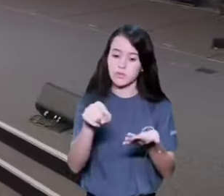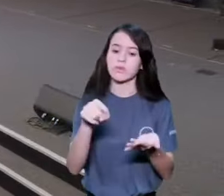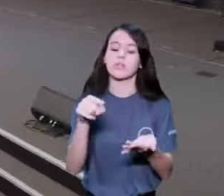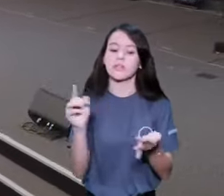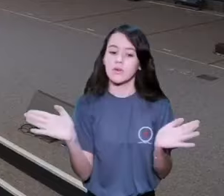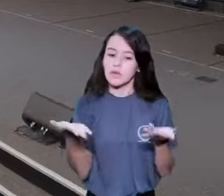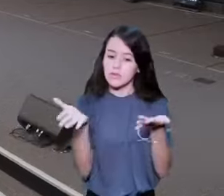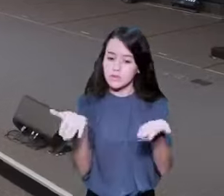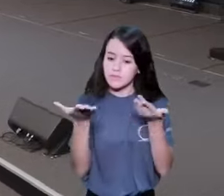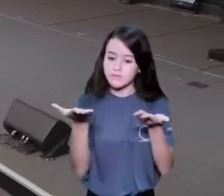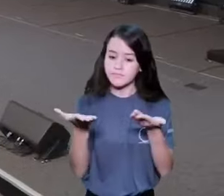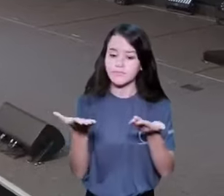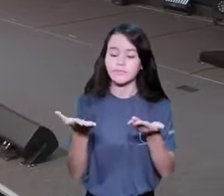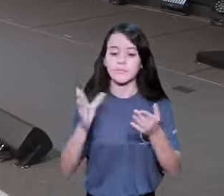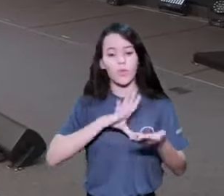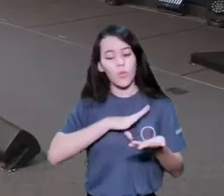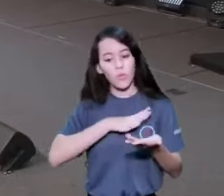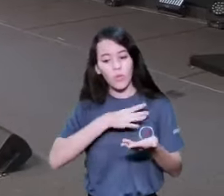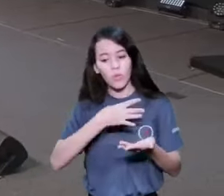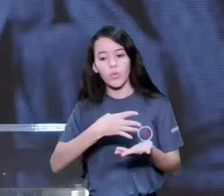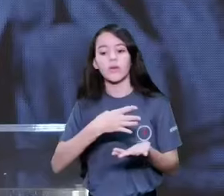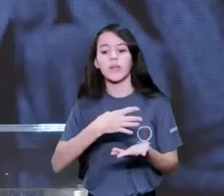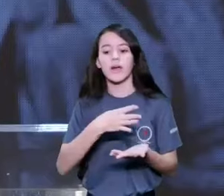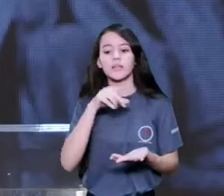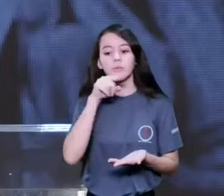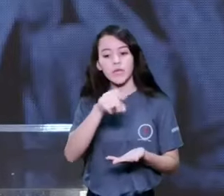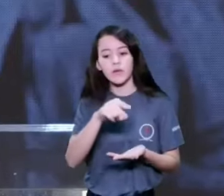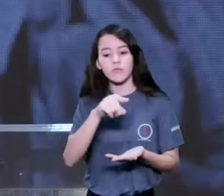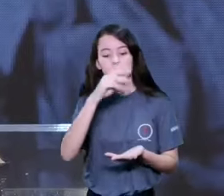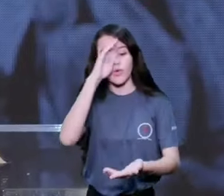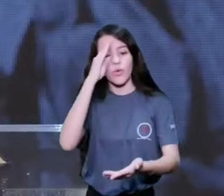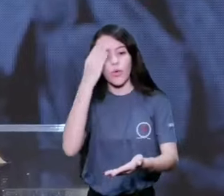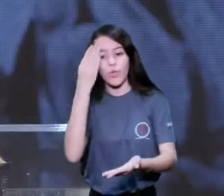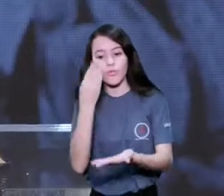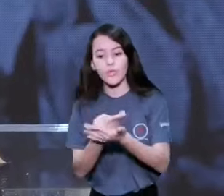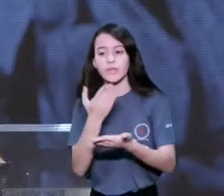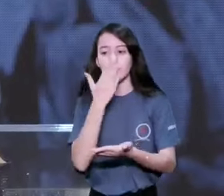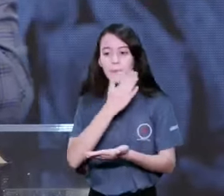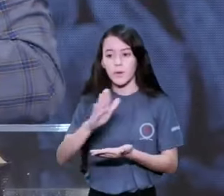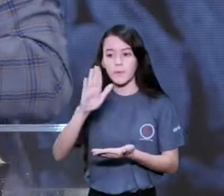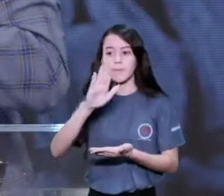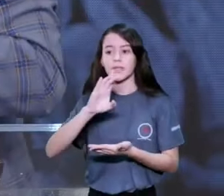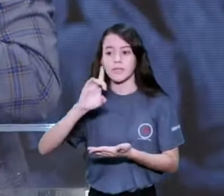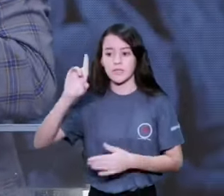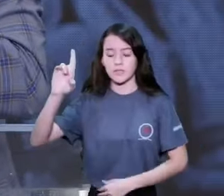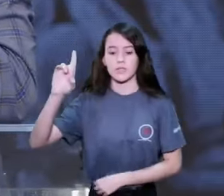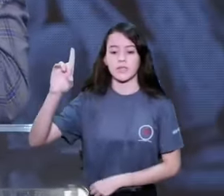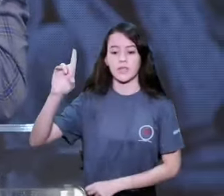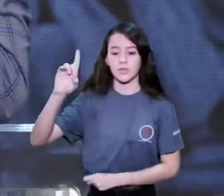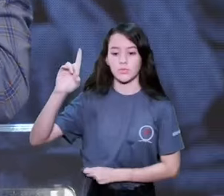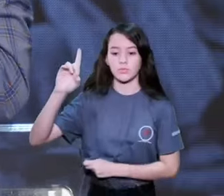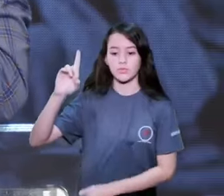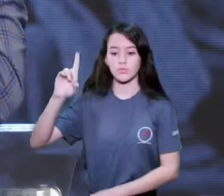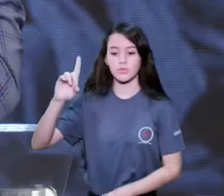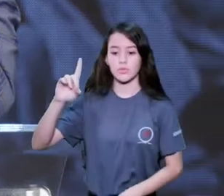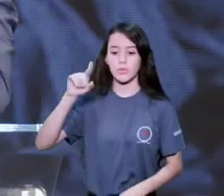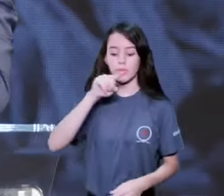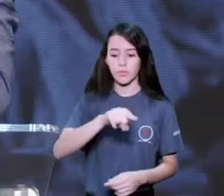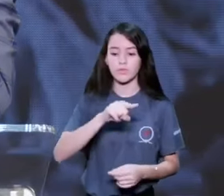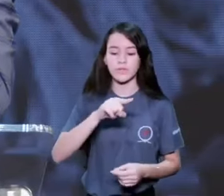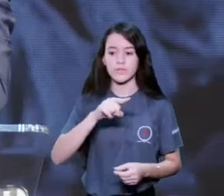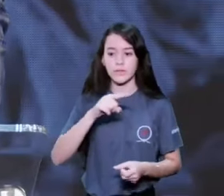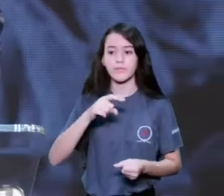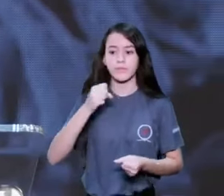encorajamento ou ousadia para você confiar nas promessas dele para você abrir os seus